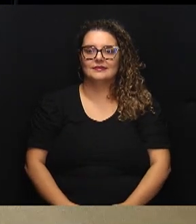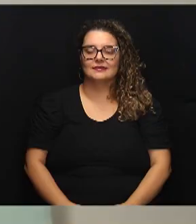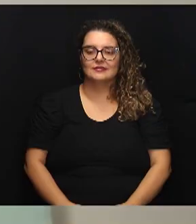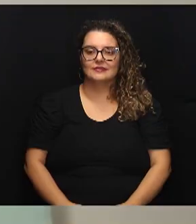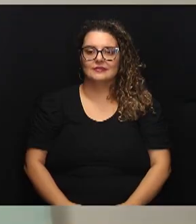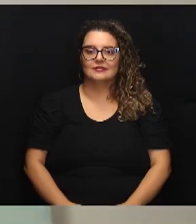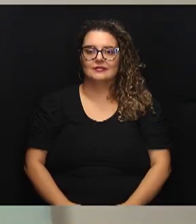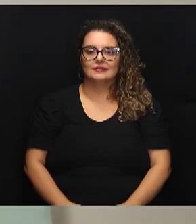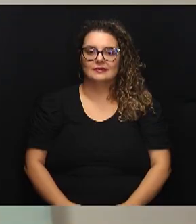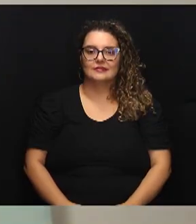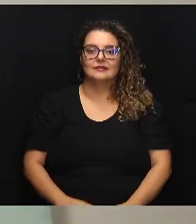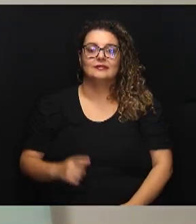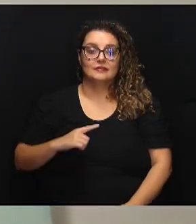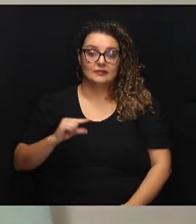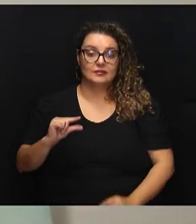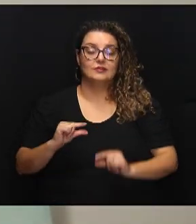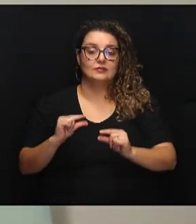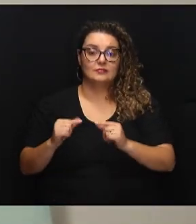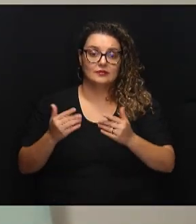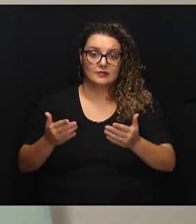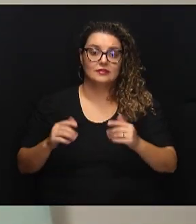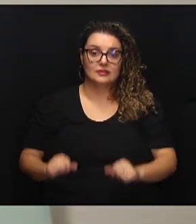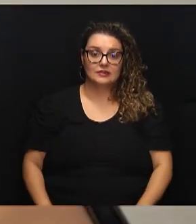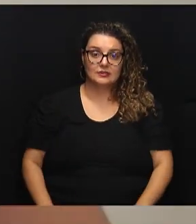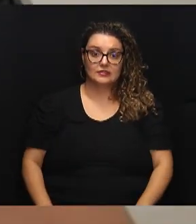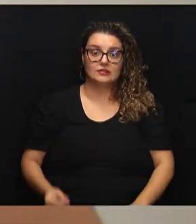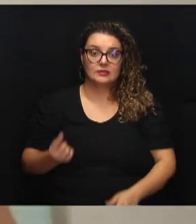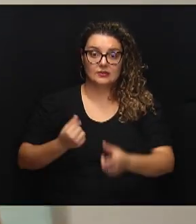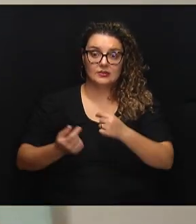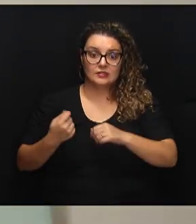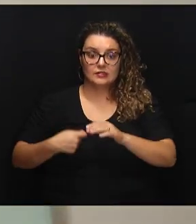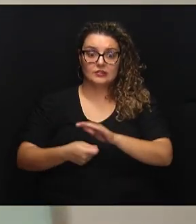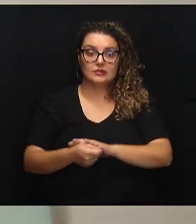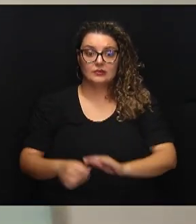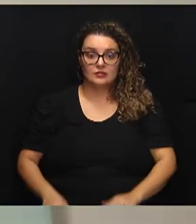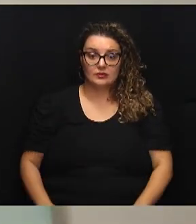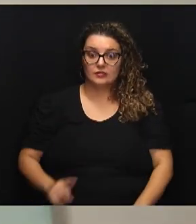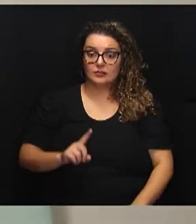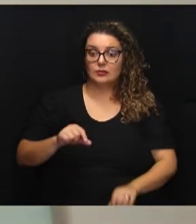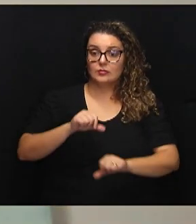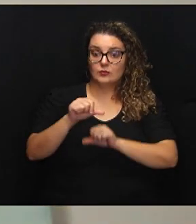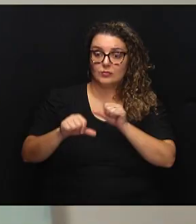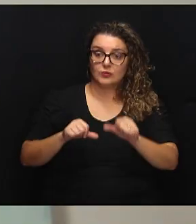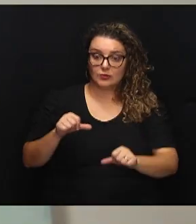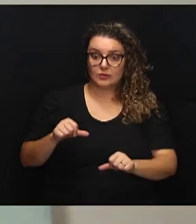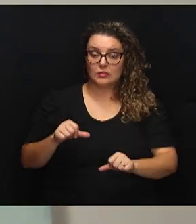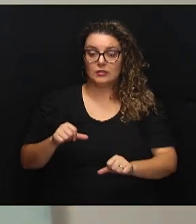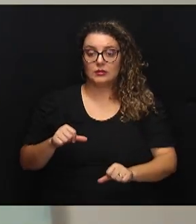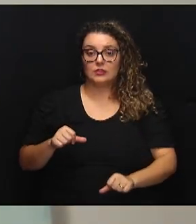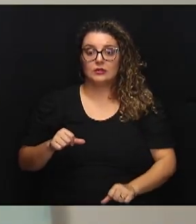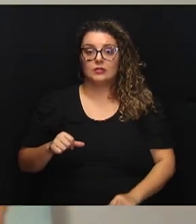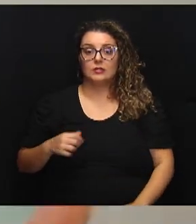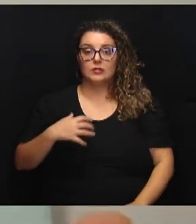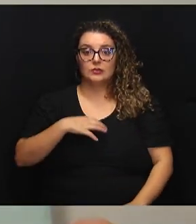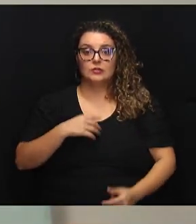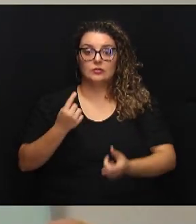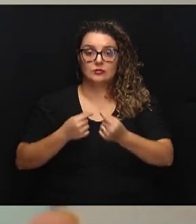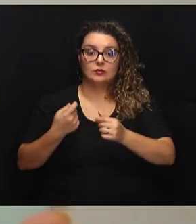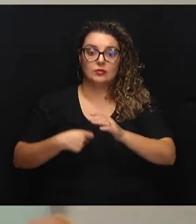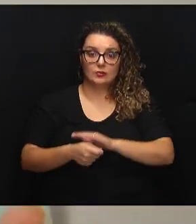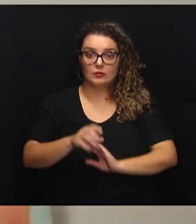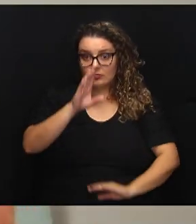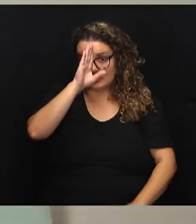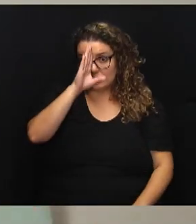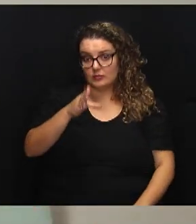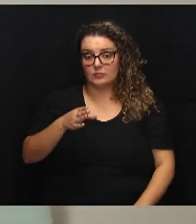Tem um pouco disso mesmo, investimento, né? Enquanto a gente não mudar a nossa forma de investir no nosso esporte, principalmente no